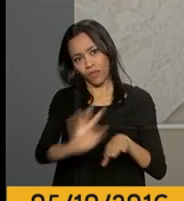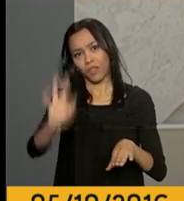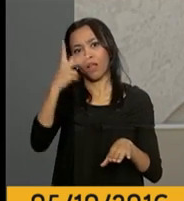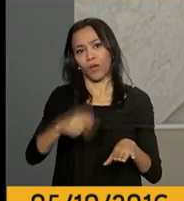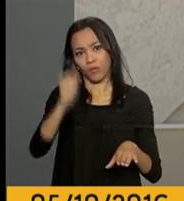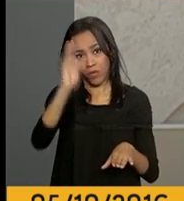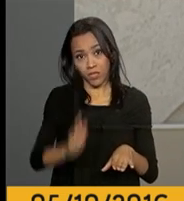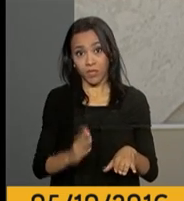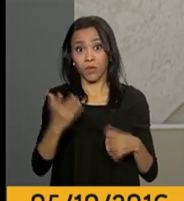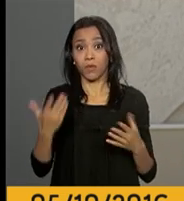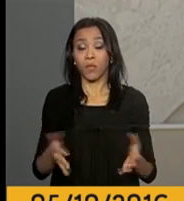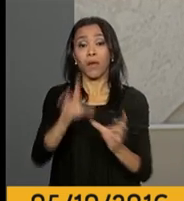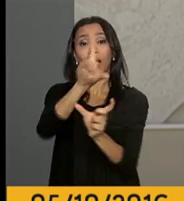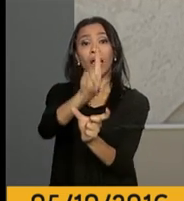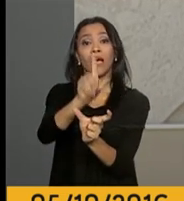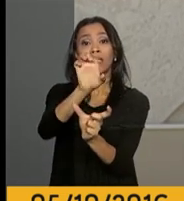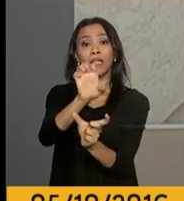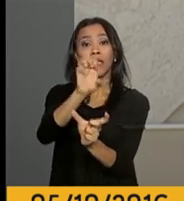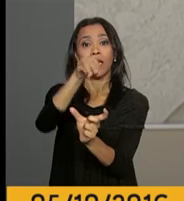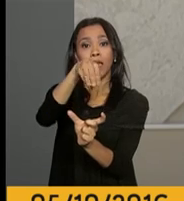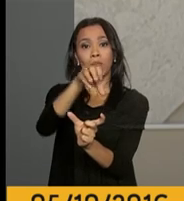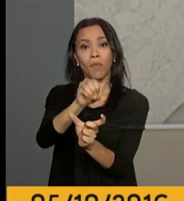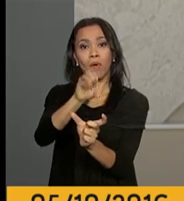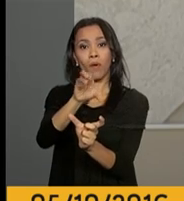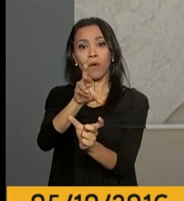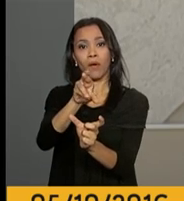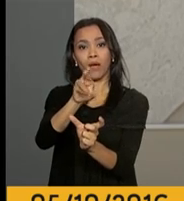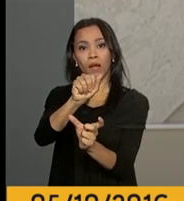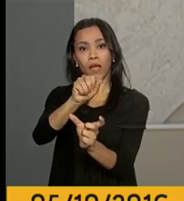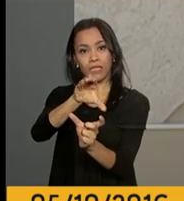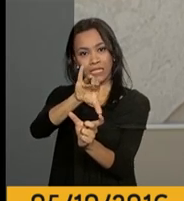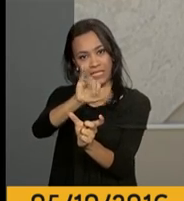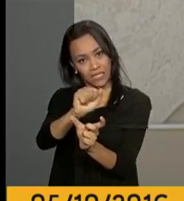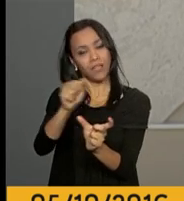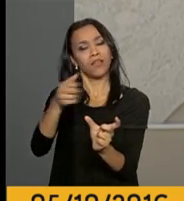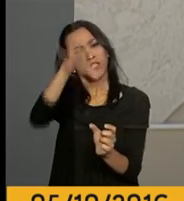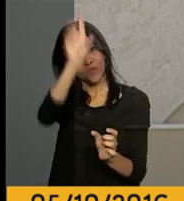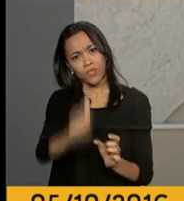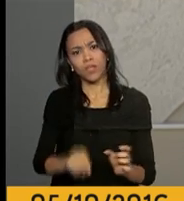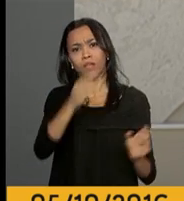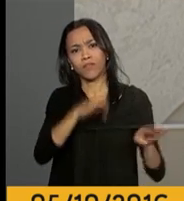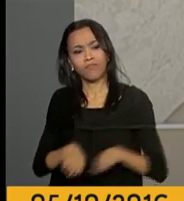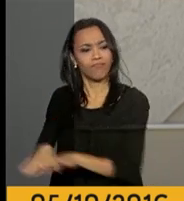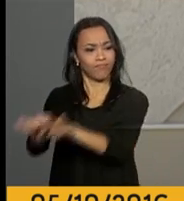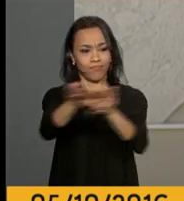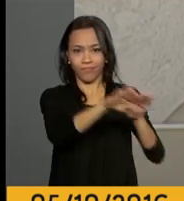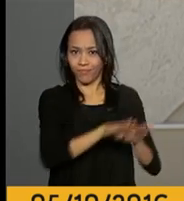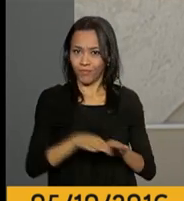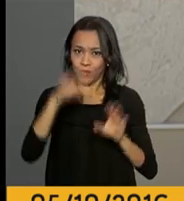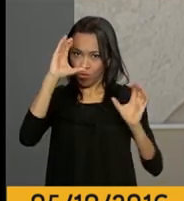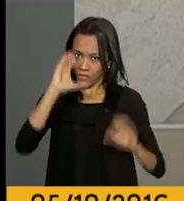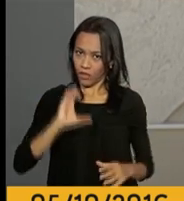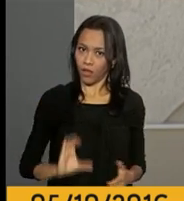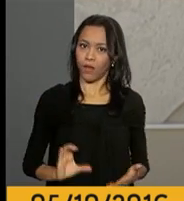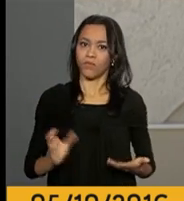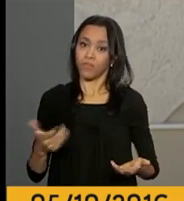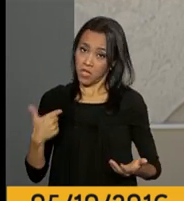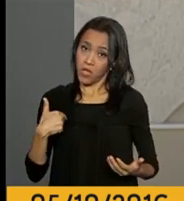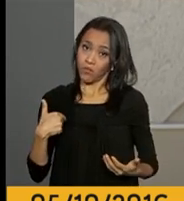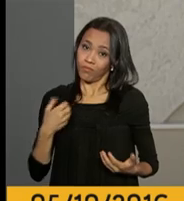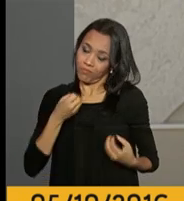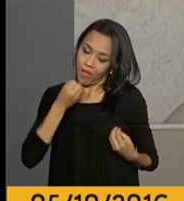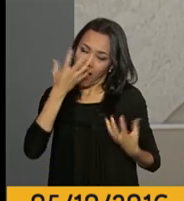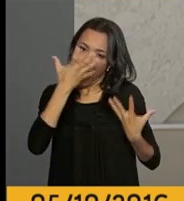da democracia e do direito mais absoluto de todos os cidadãos eu me regiji com o convite